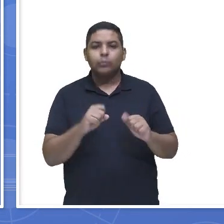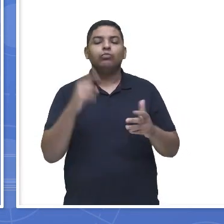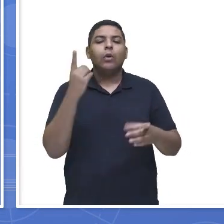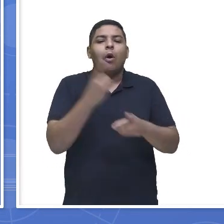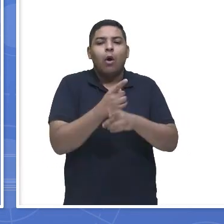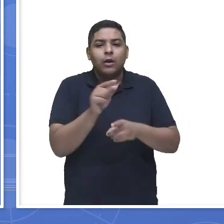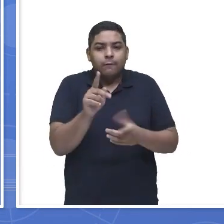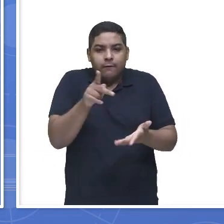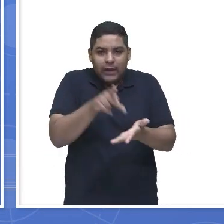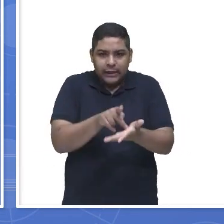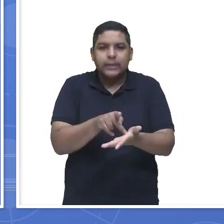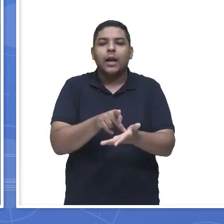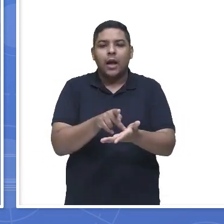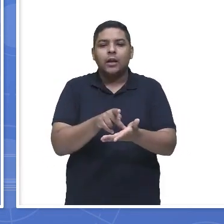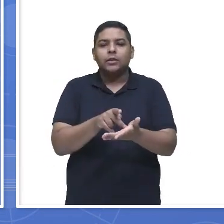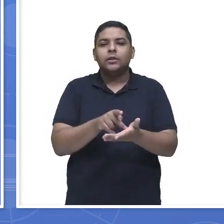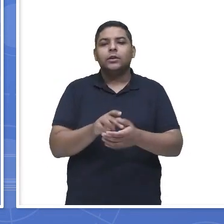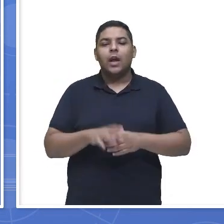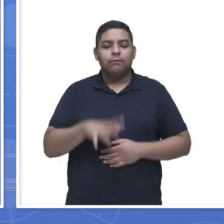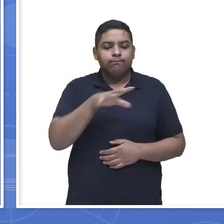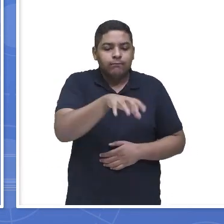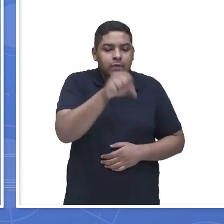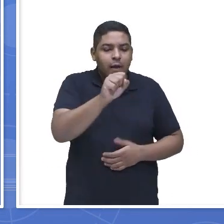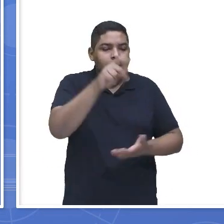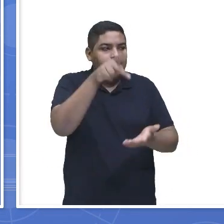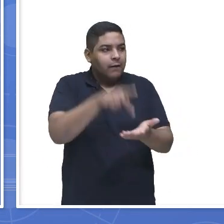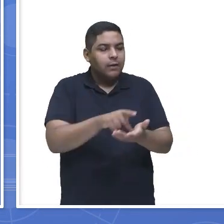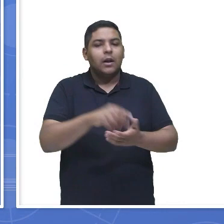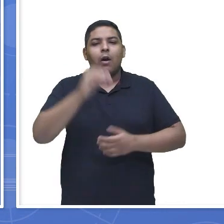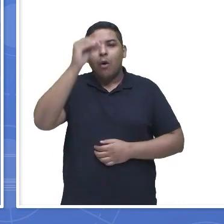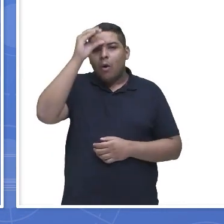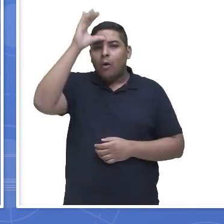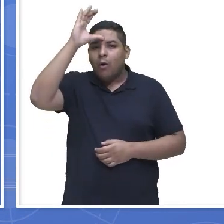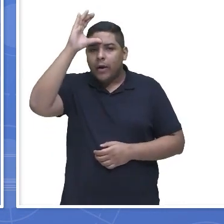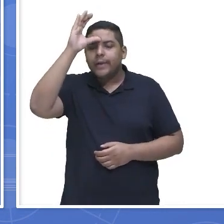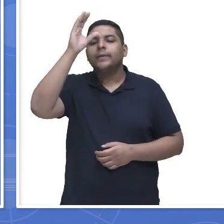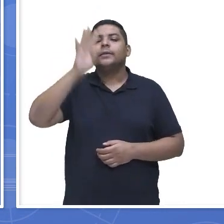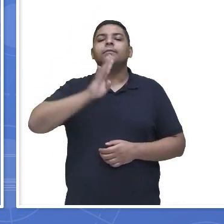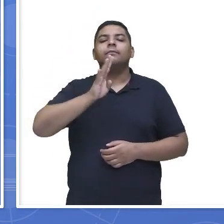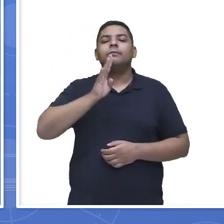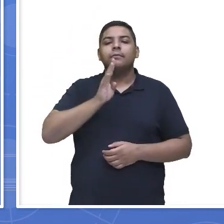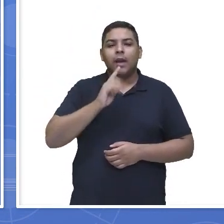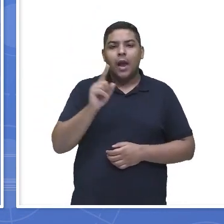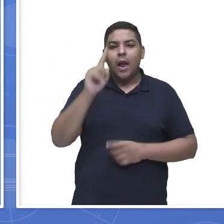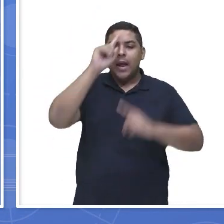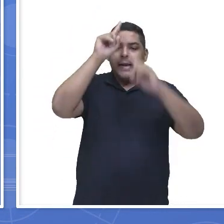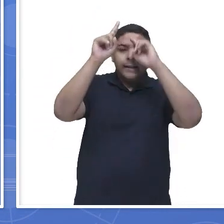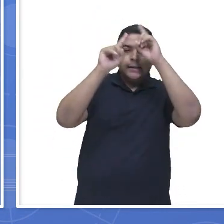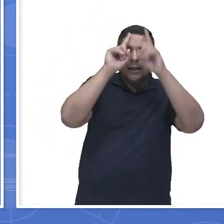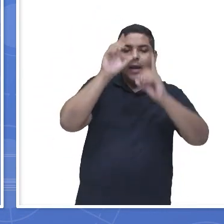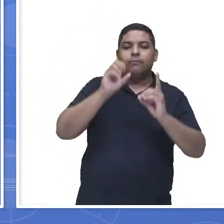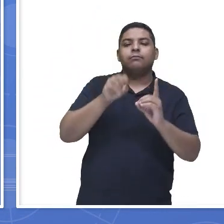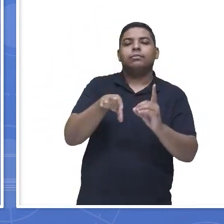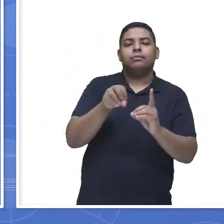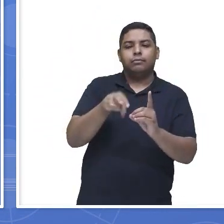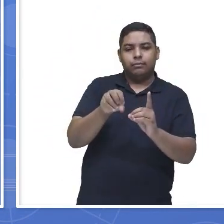Eu posso sim chegar a um conhecimento. Essa é a ideia do dogmatismo. Portanto, o que vem ser o dogmatismo? Onde